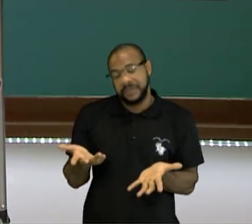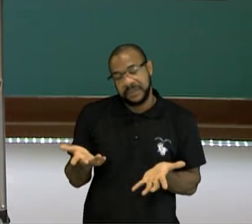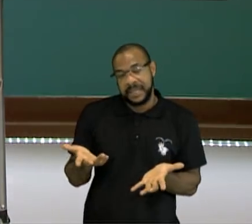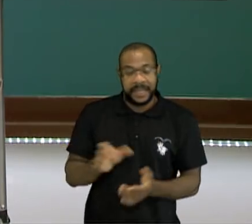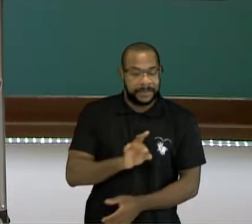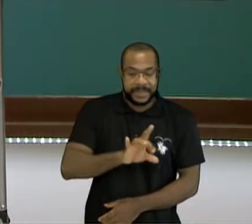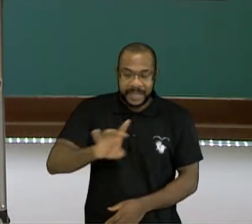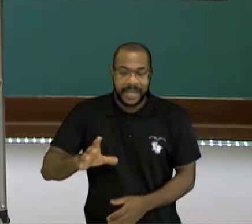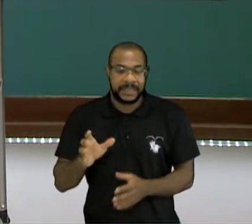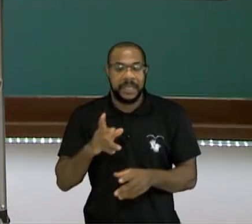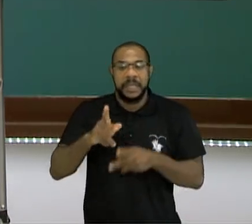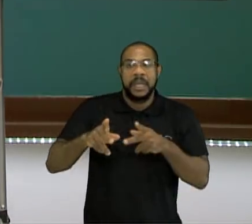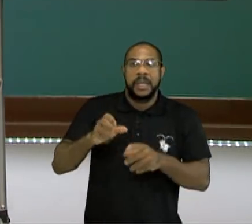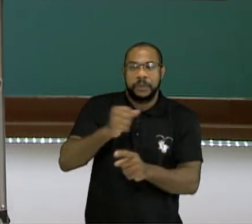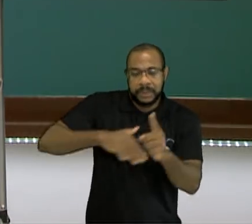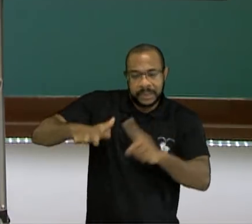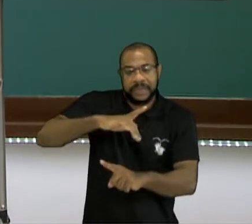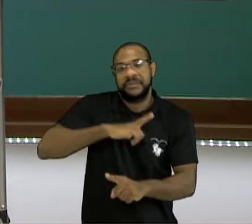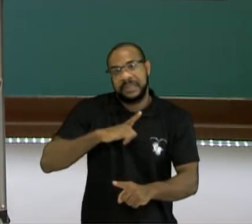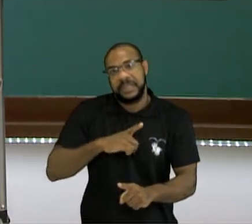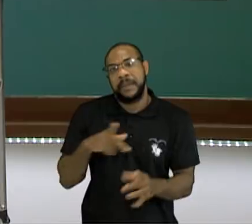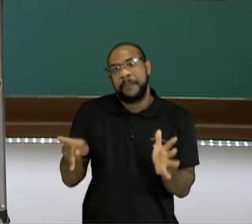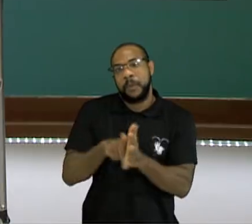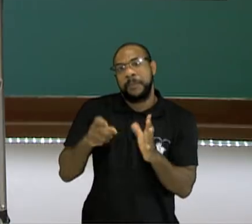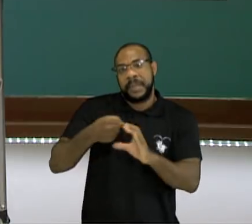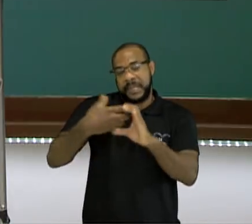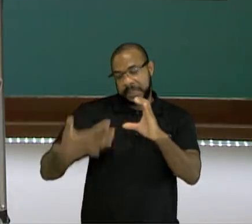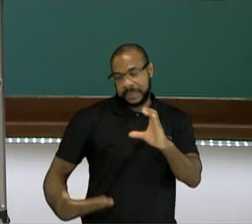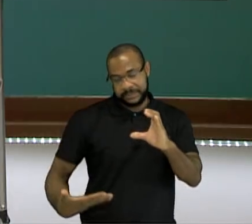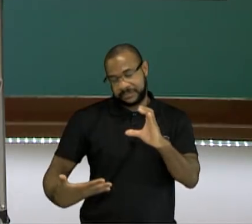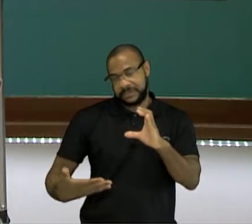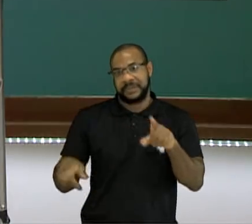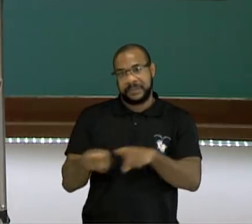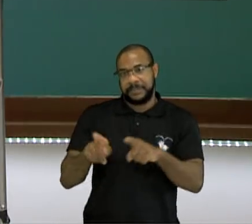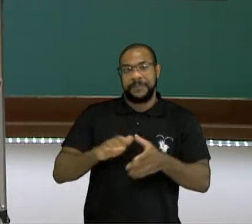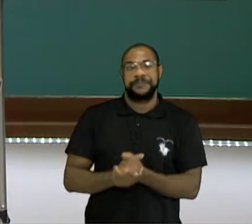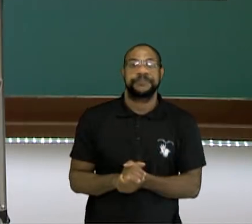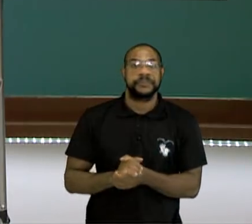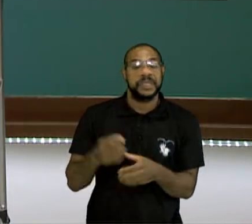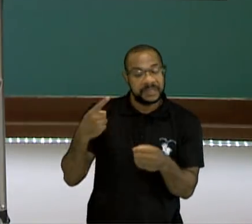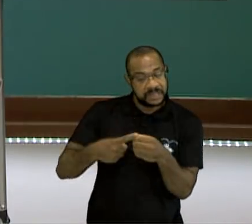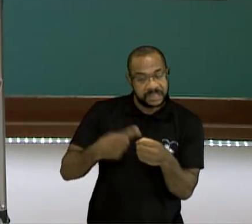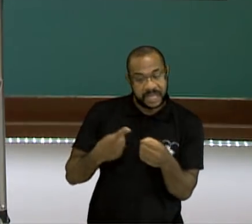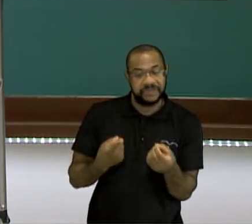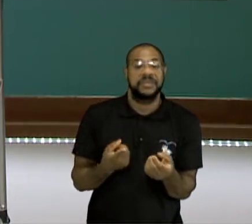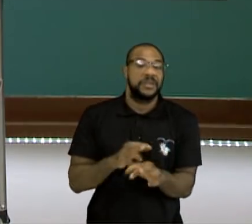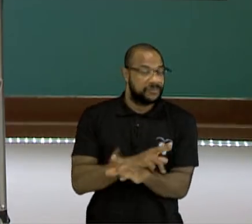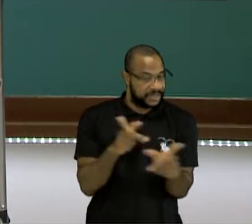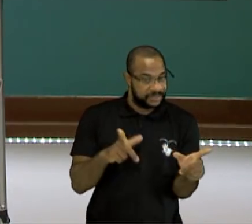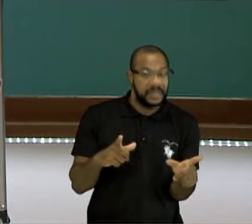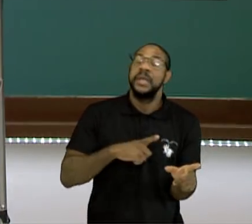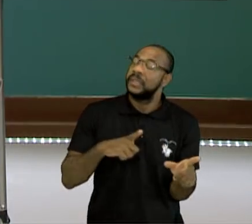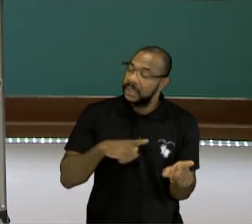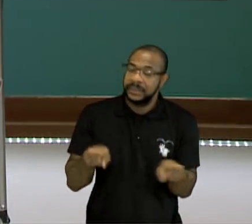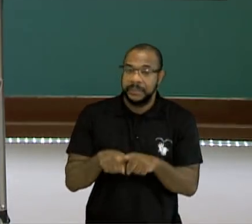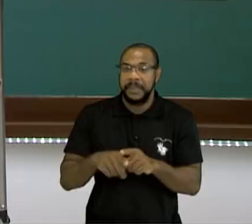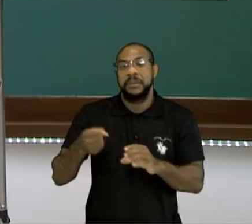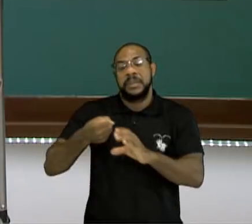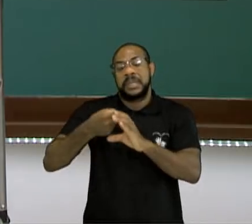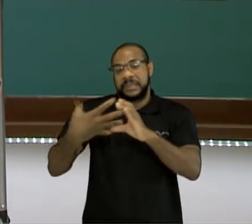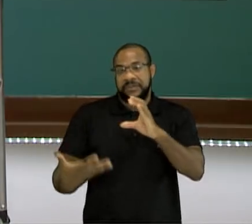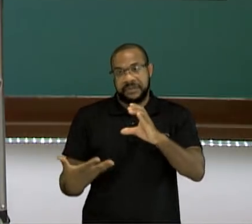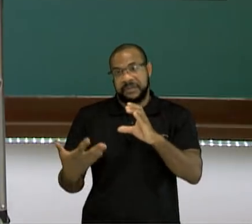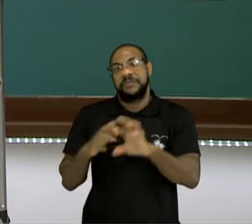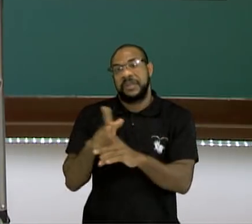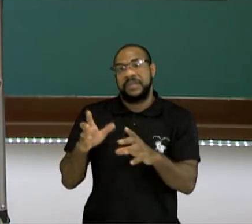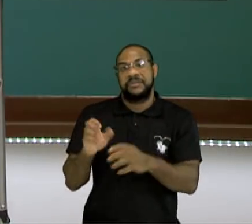viver daquele grupo que vive naquele espaço. Então, cidades são diferentes, tem características diferentes até na sua paisagem,